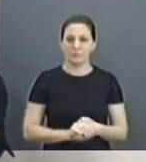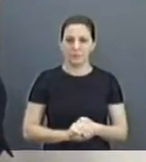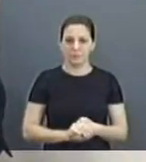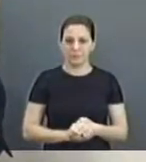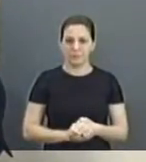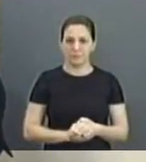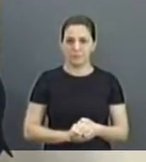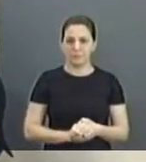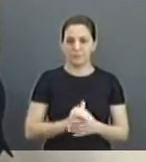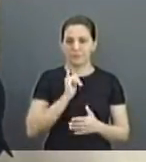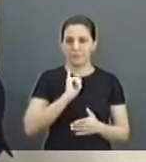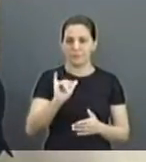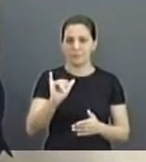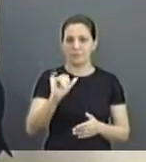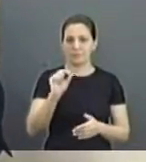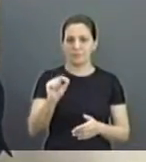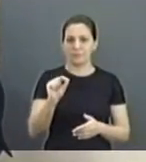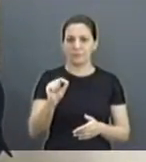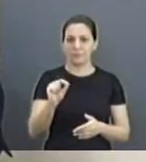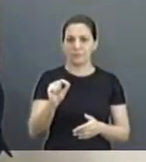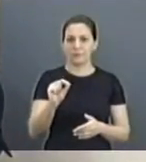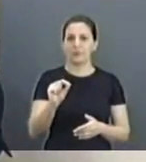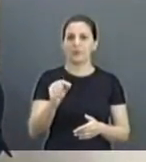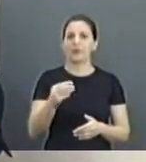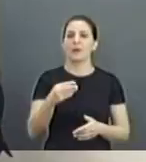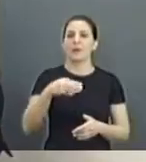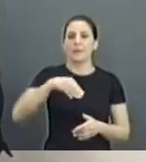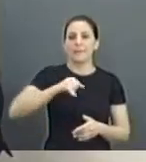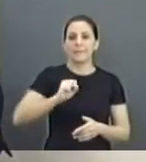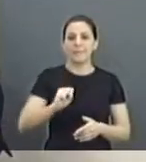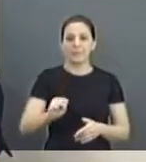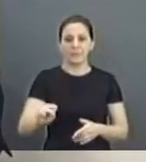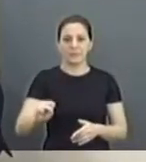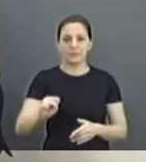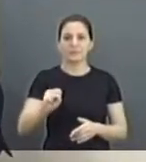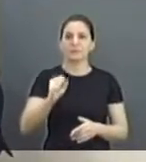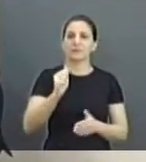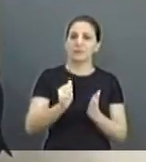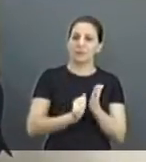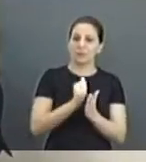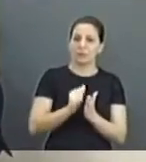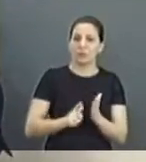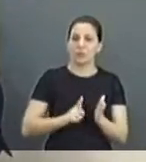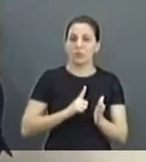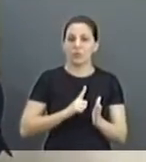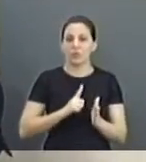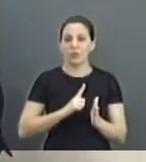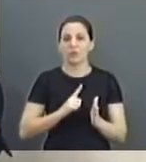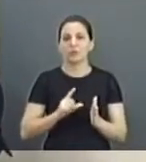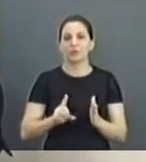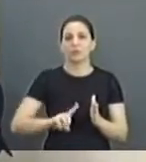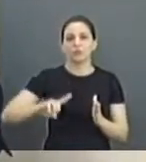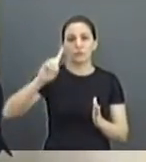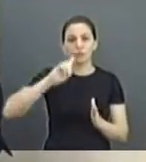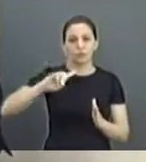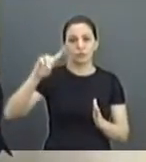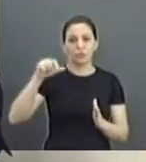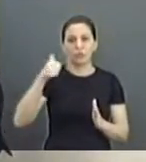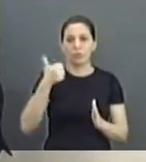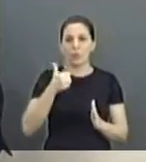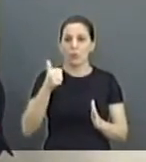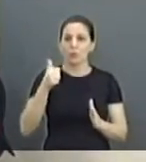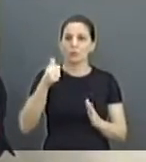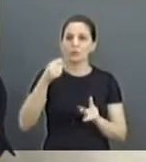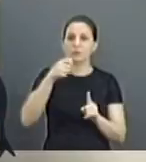avisará que deixará visado que o miss araraquara de 11 dos 14 vai haver omissão na quarta no teatro municipal a partir